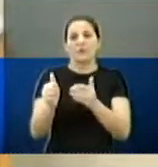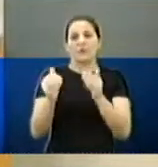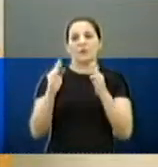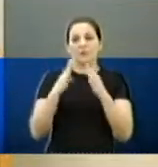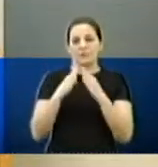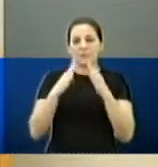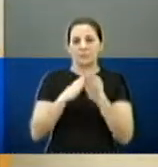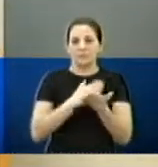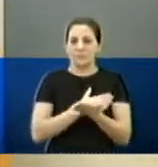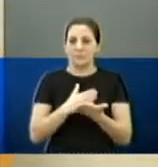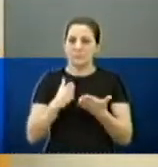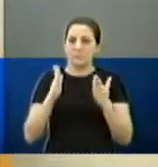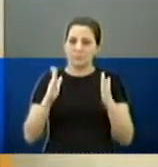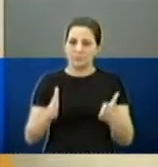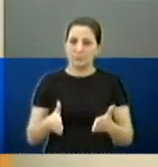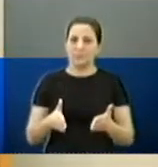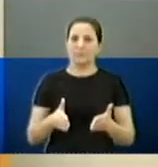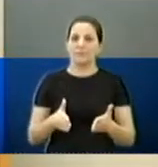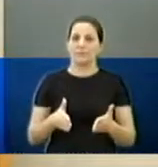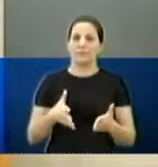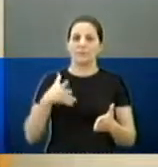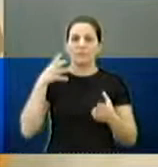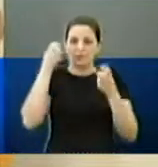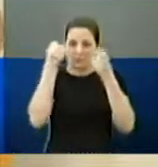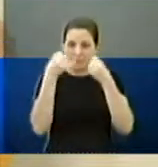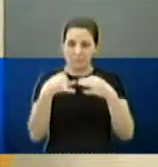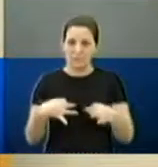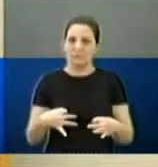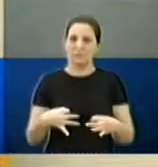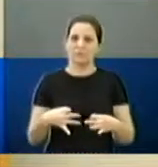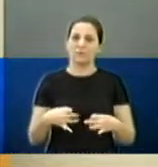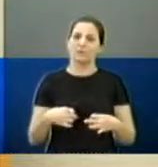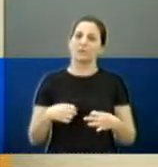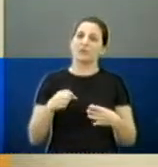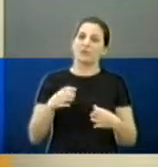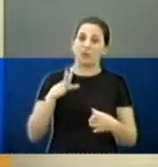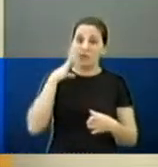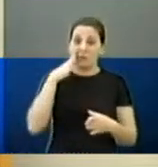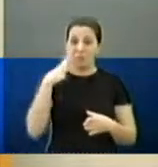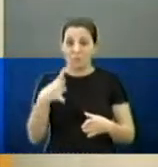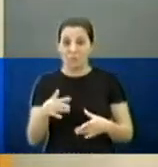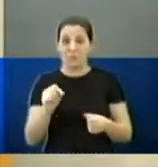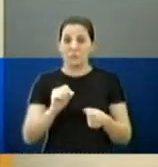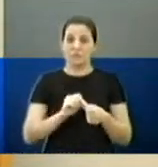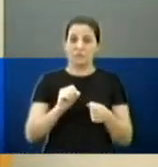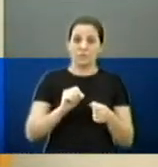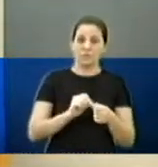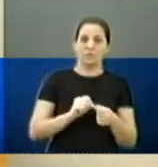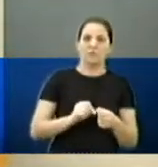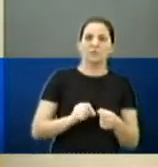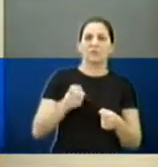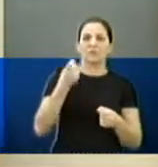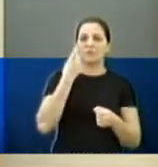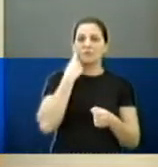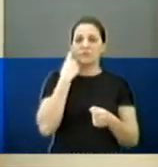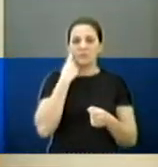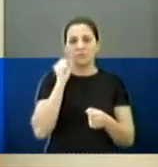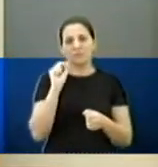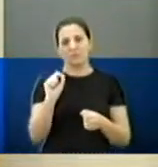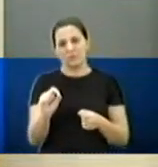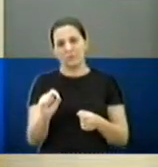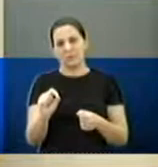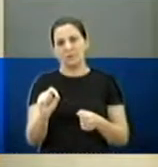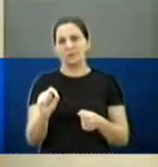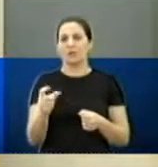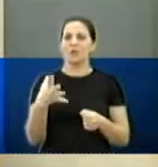já fazendo um pouco esclarecimento sobre a denúncia que foi feita na sexta-feira e que o vereador Elias Chediek demonstrou